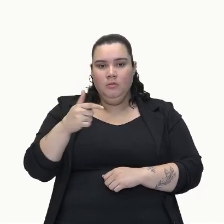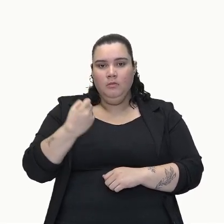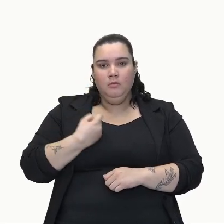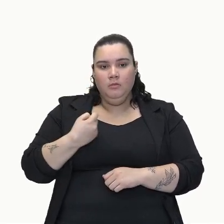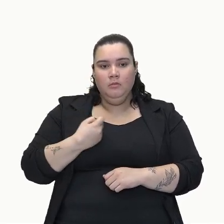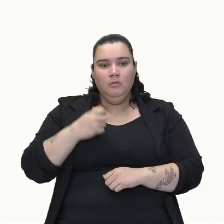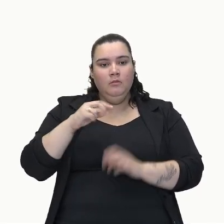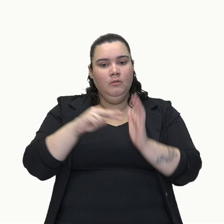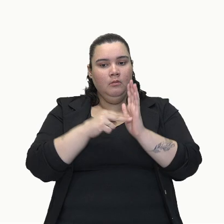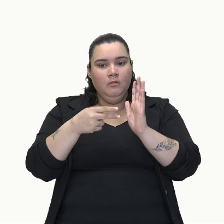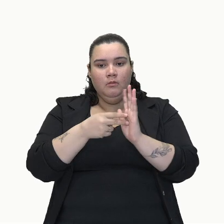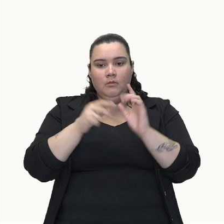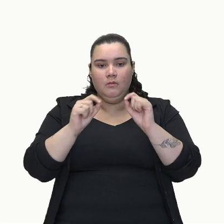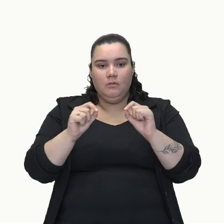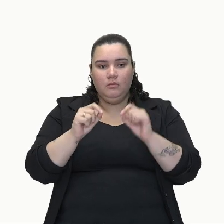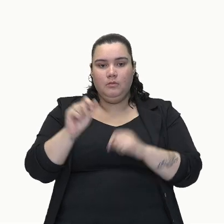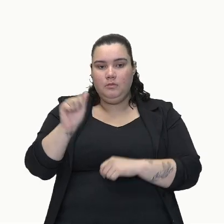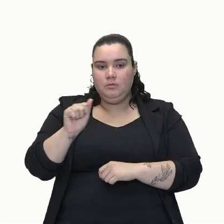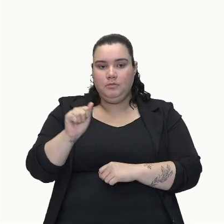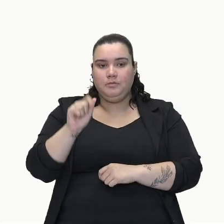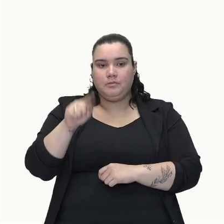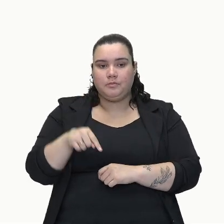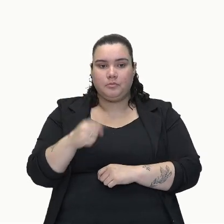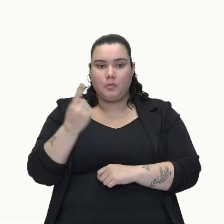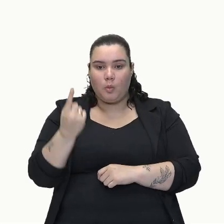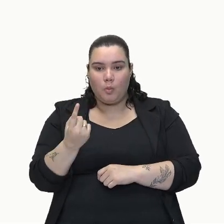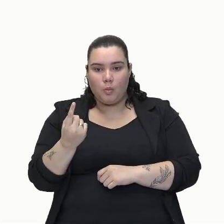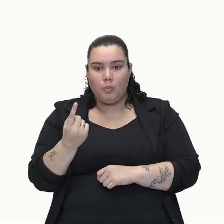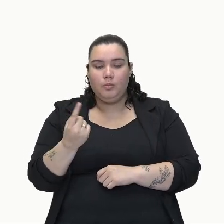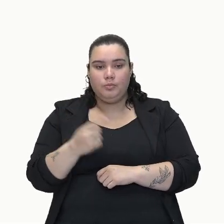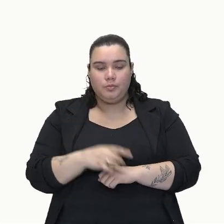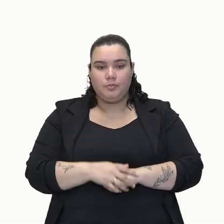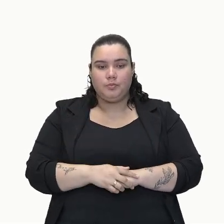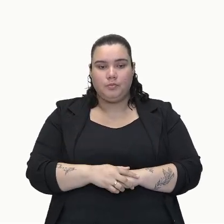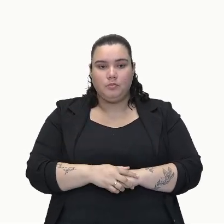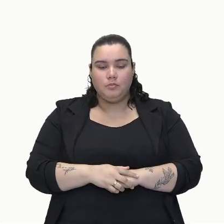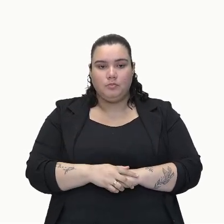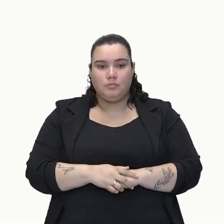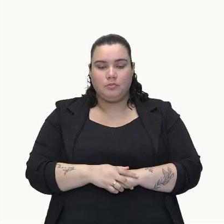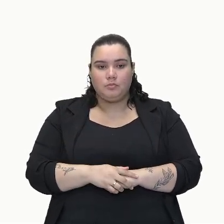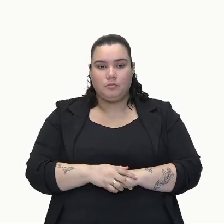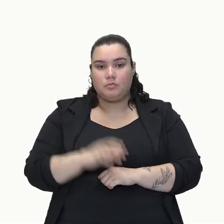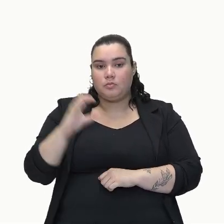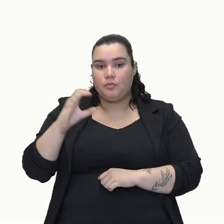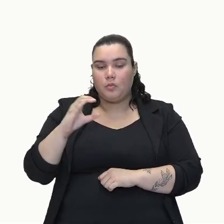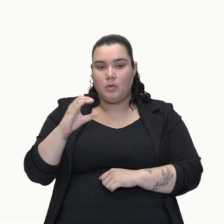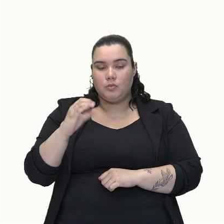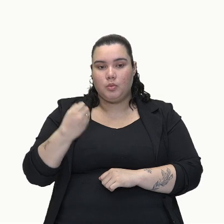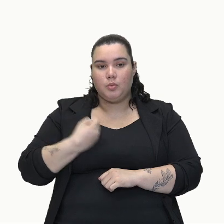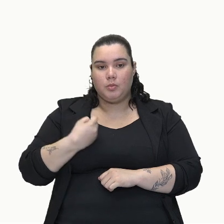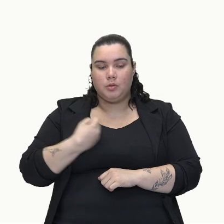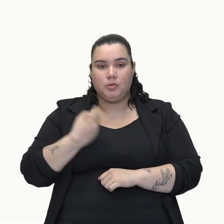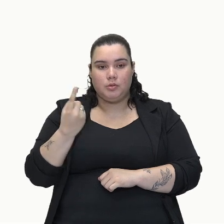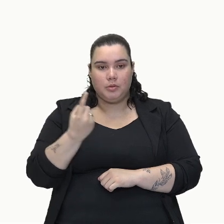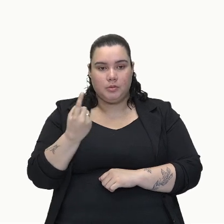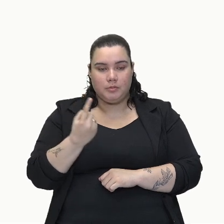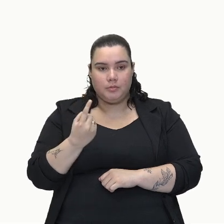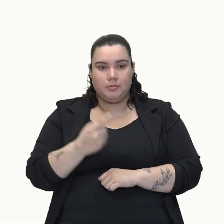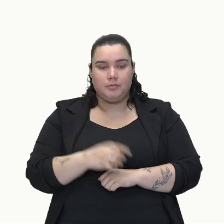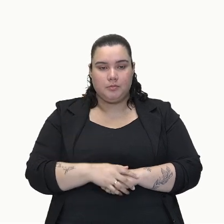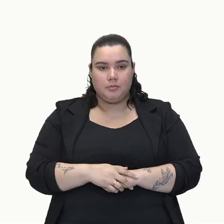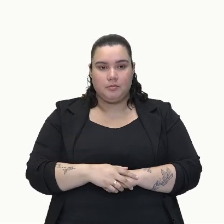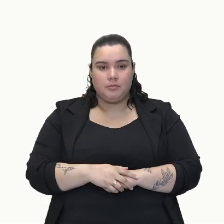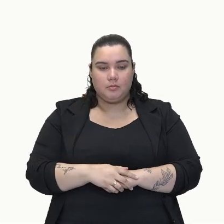mas significa que o a é igual a 1. E o c é o valor que está aqui